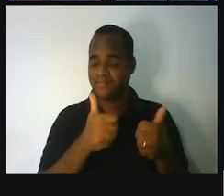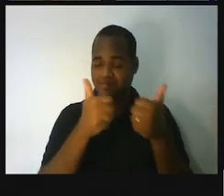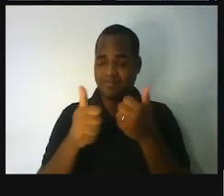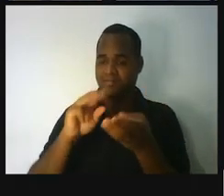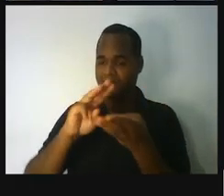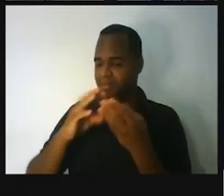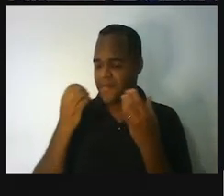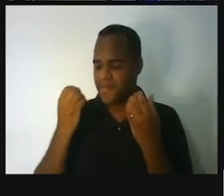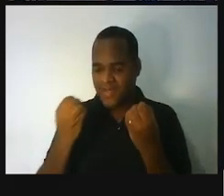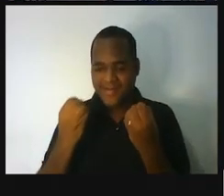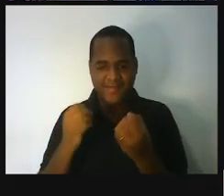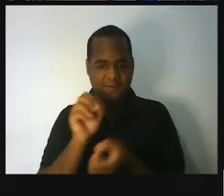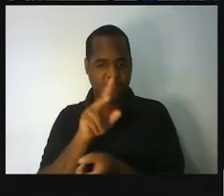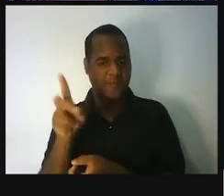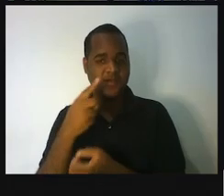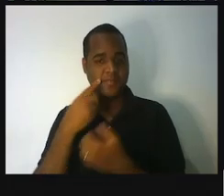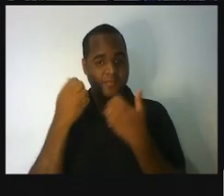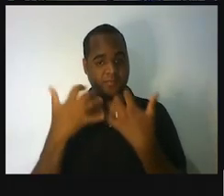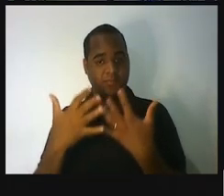Matemática para quê, professor?